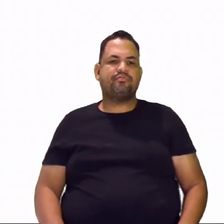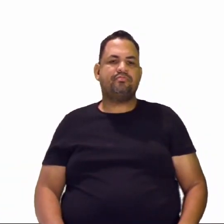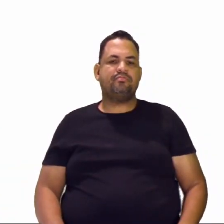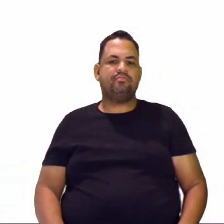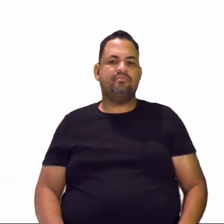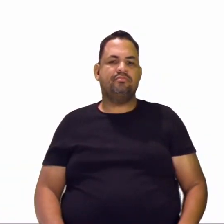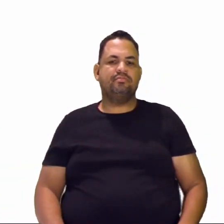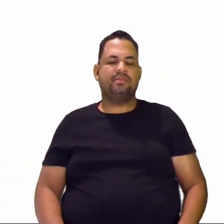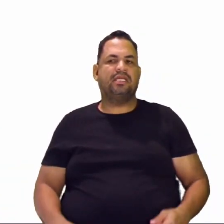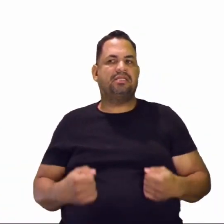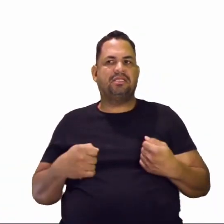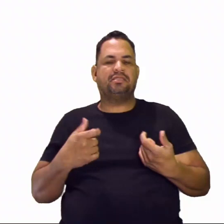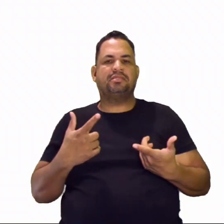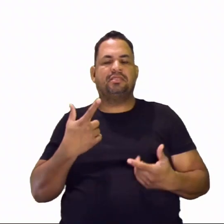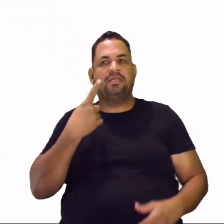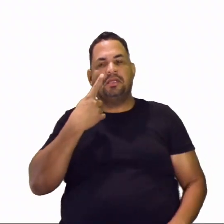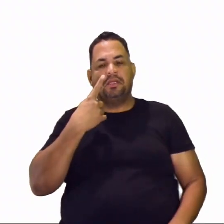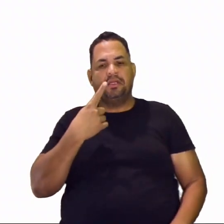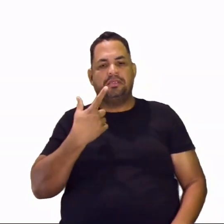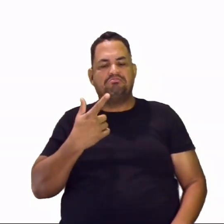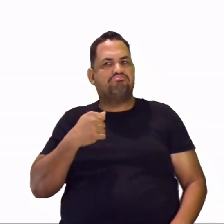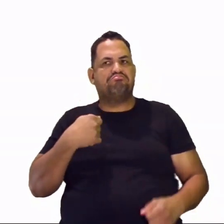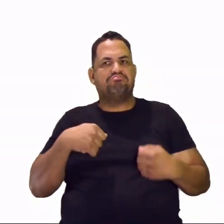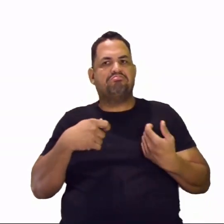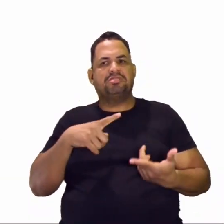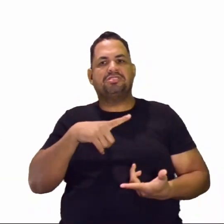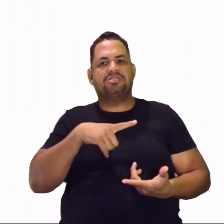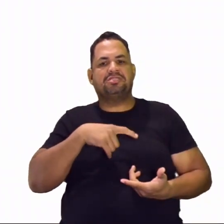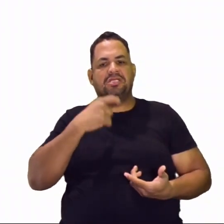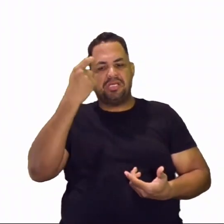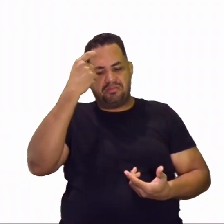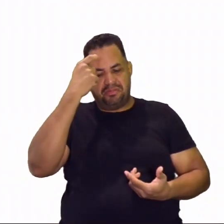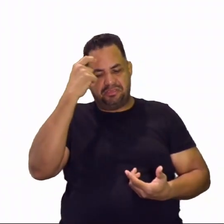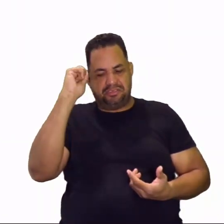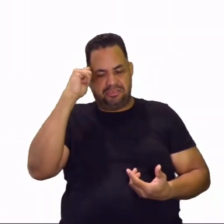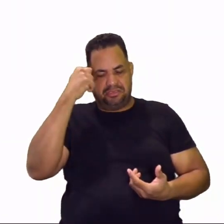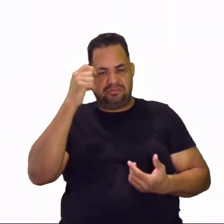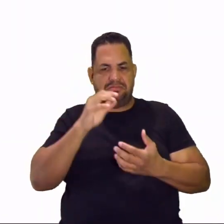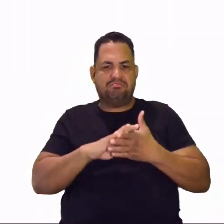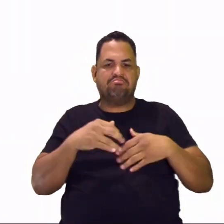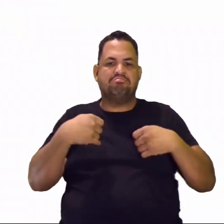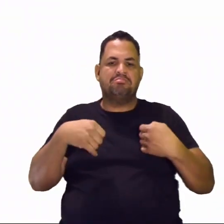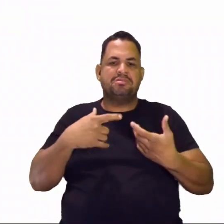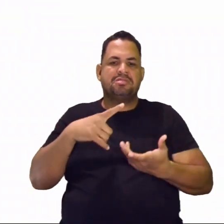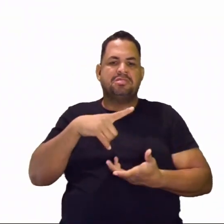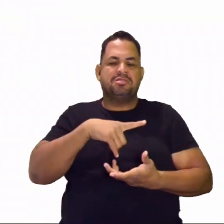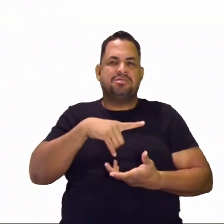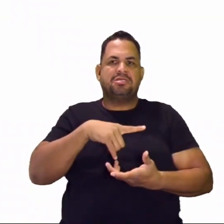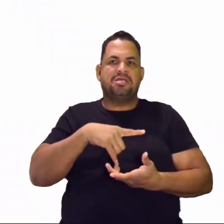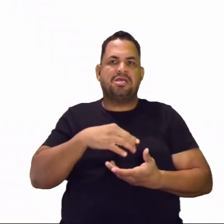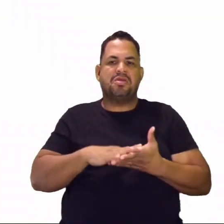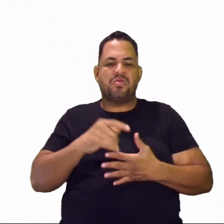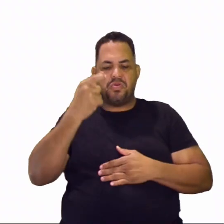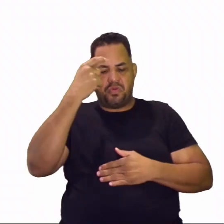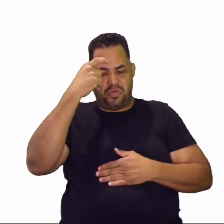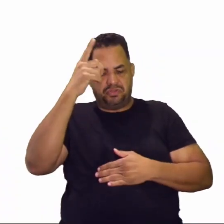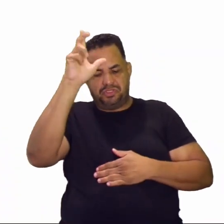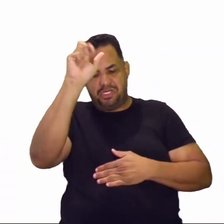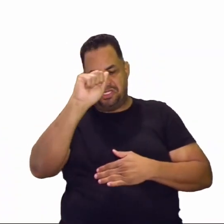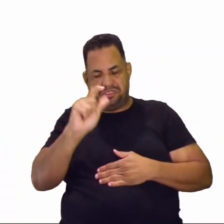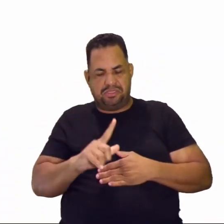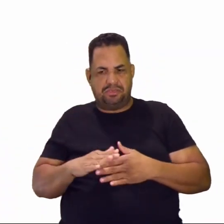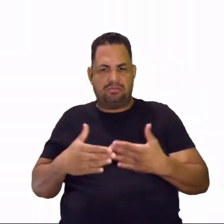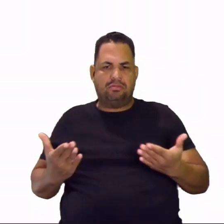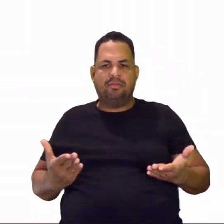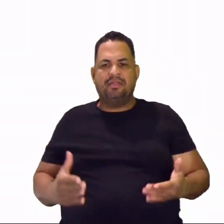acho que não devia, eu ouvi uma vez na rádio. Acho que não devia ter consciência negra, porque senão vai ter que ter a consciência azul, a consciência não sei o que. Gente,